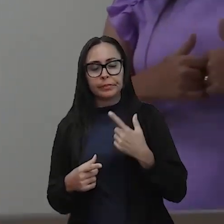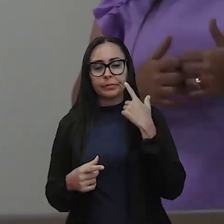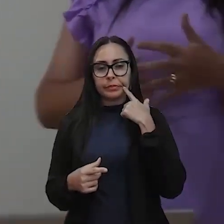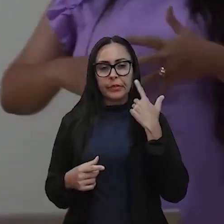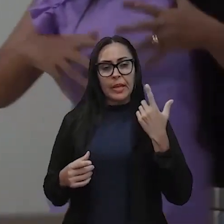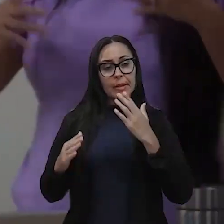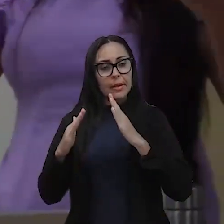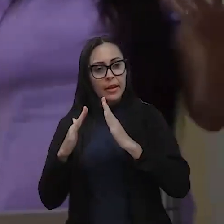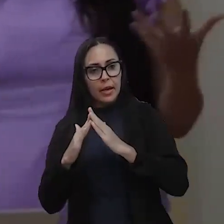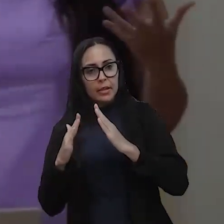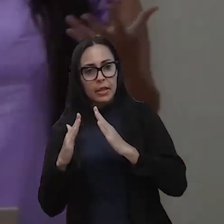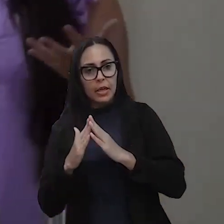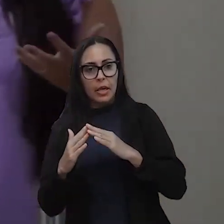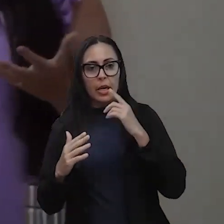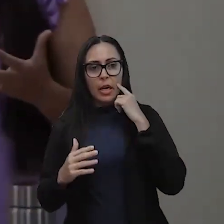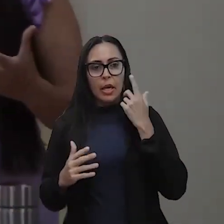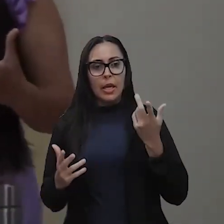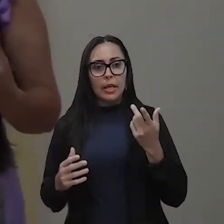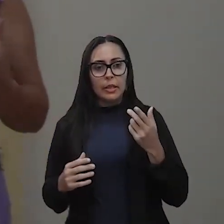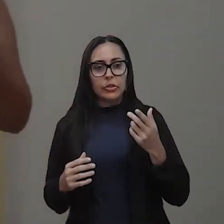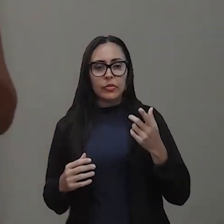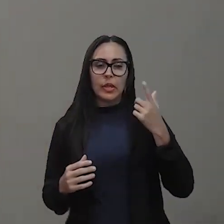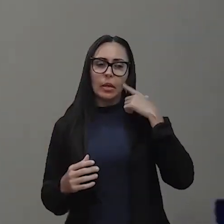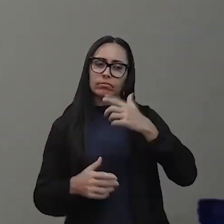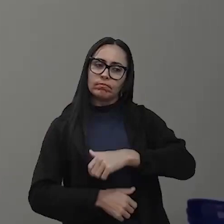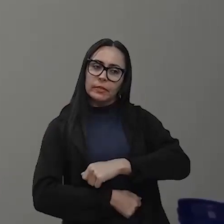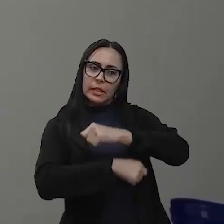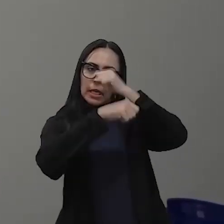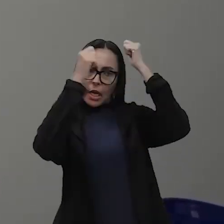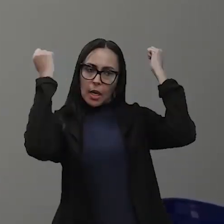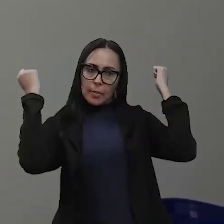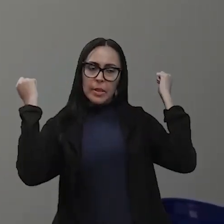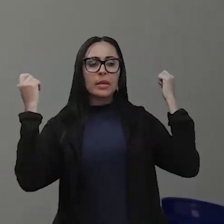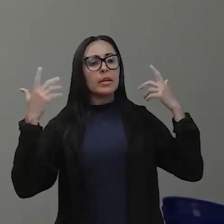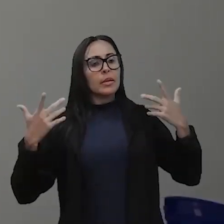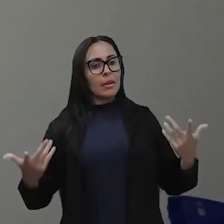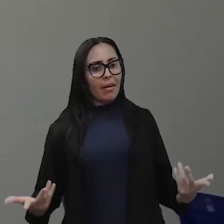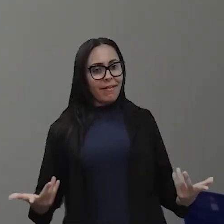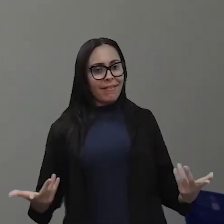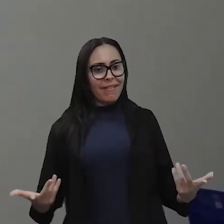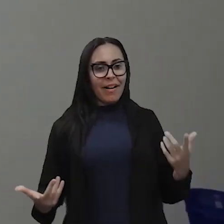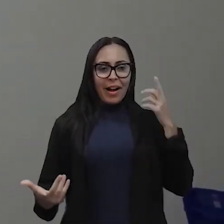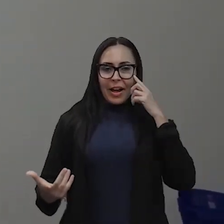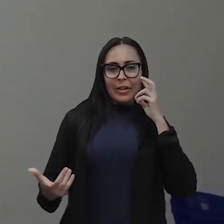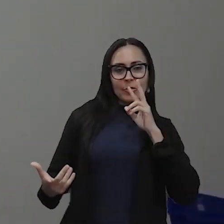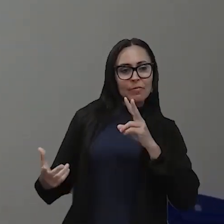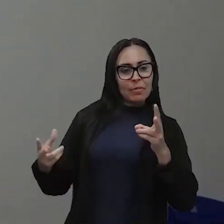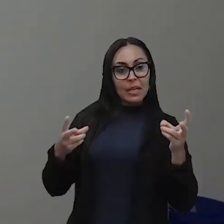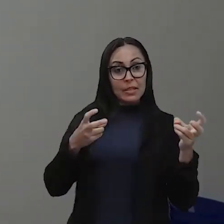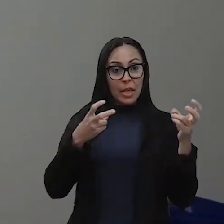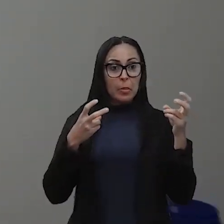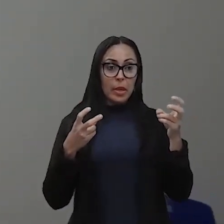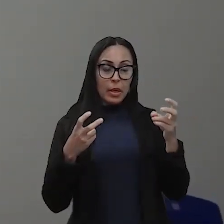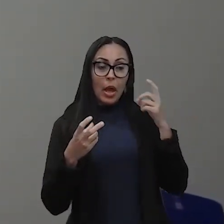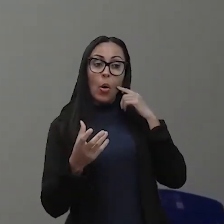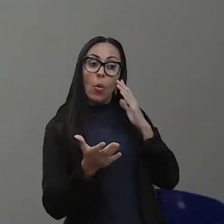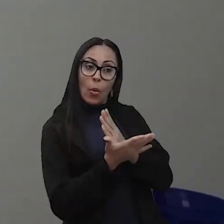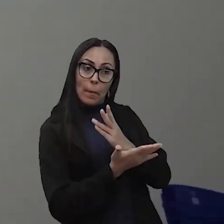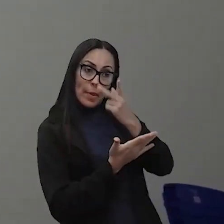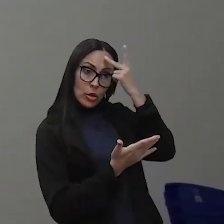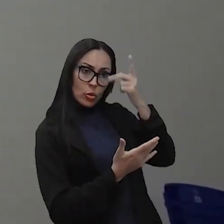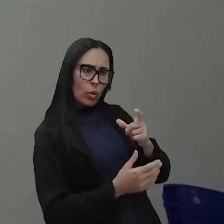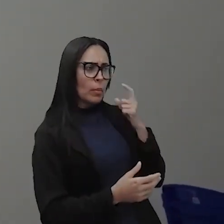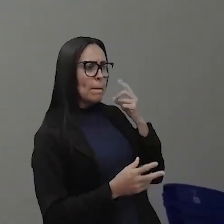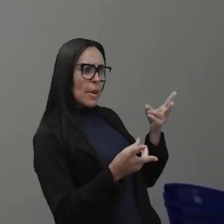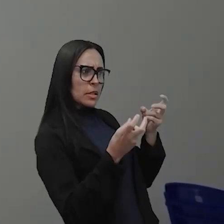os homens eles tendem a ficar sem camisa. E aí expõe. Se ele não percebe, alguma pessoa percebe por